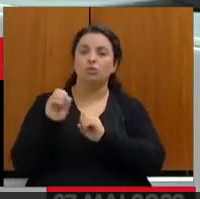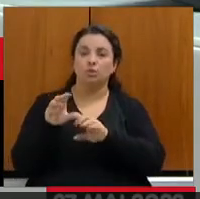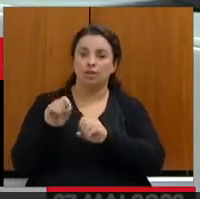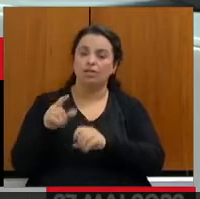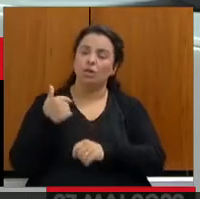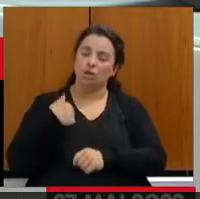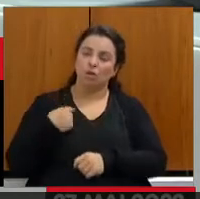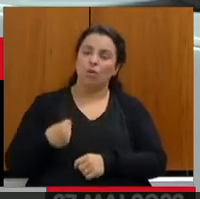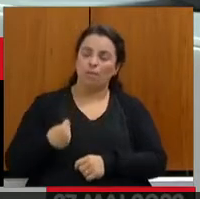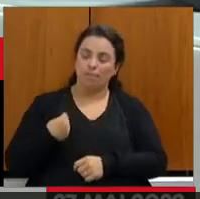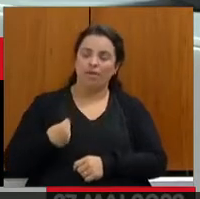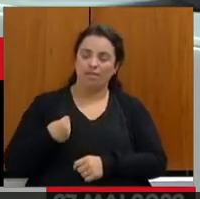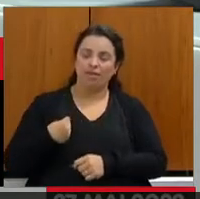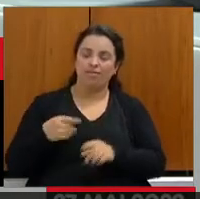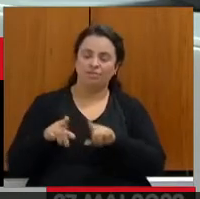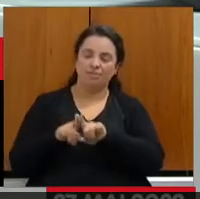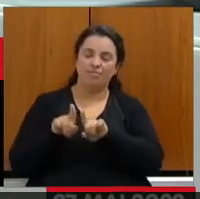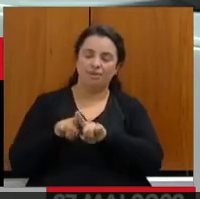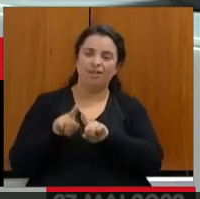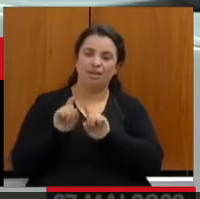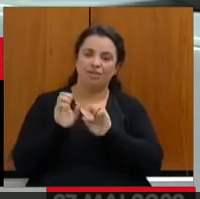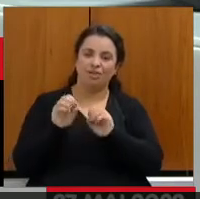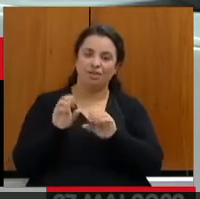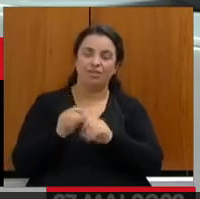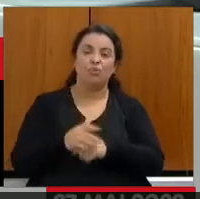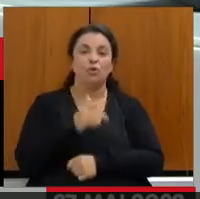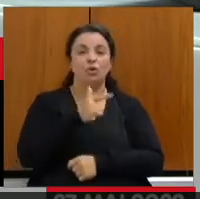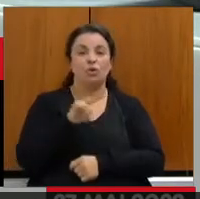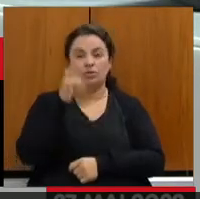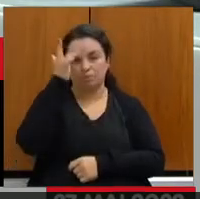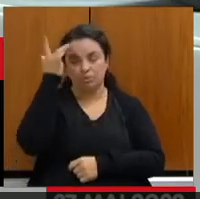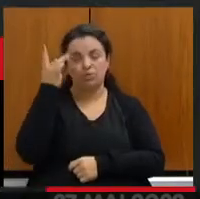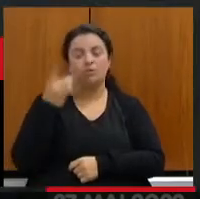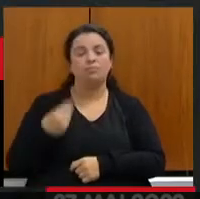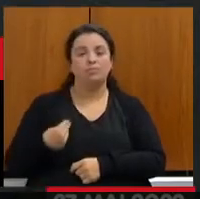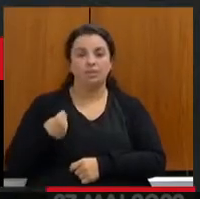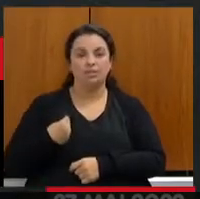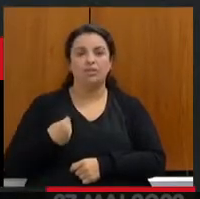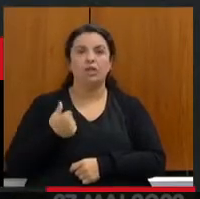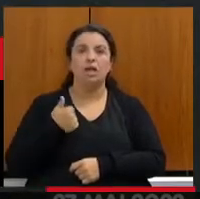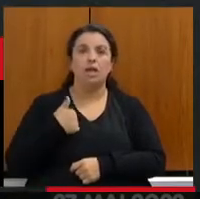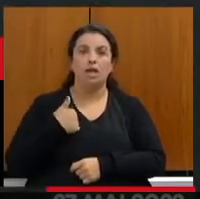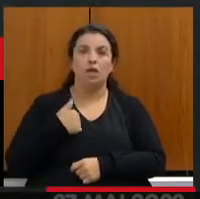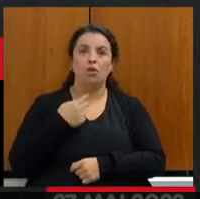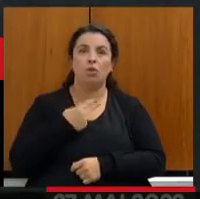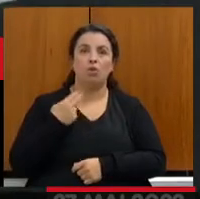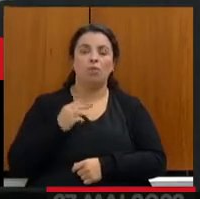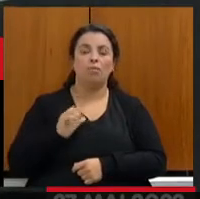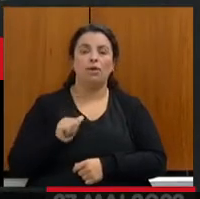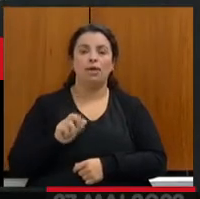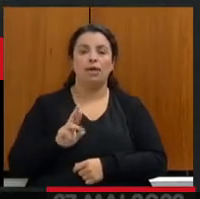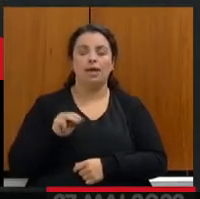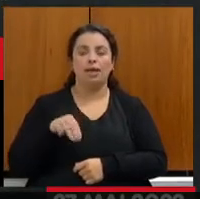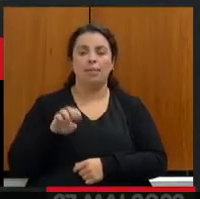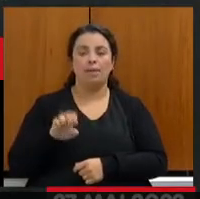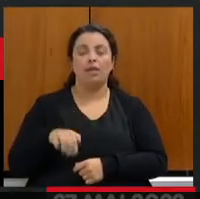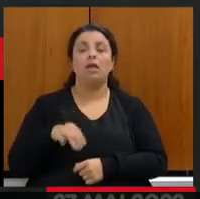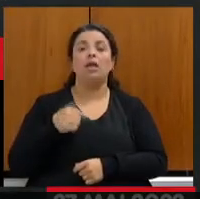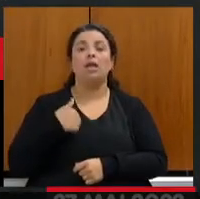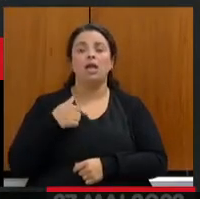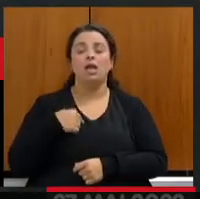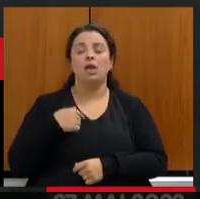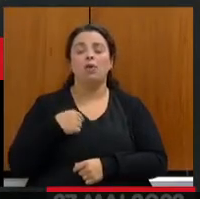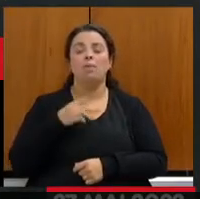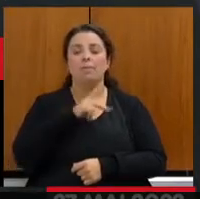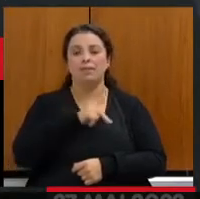educação e aos demais presentes sou Carmen Teixeira presidente do sindicato